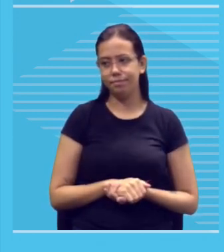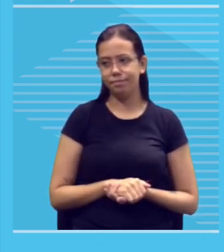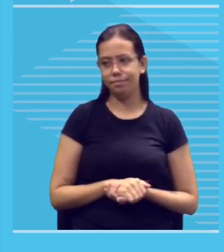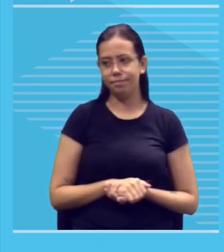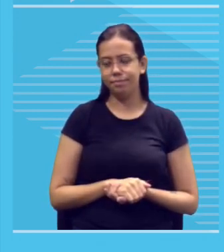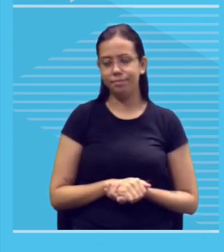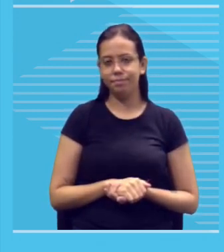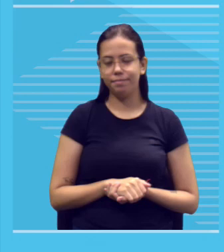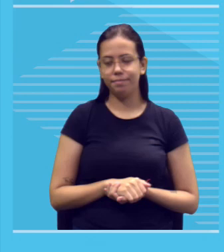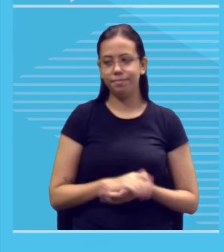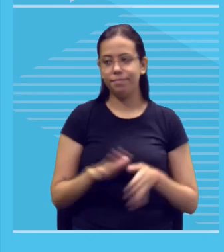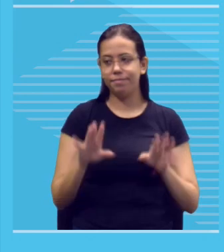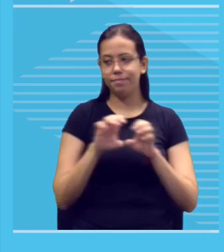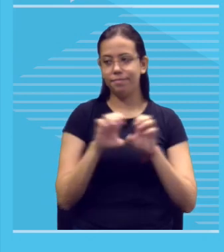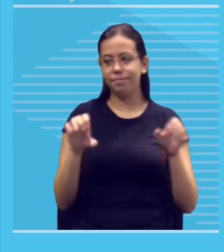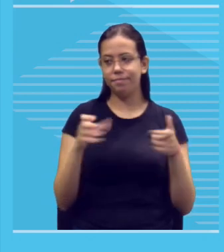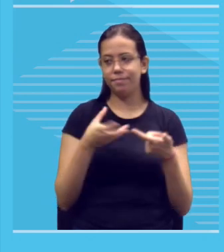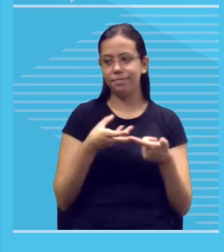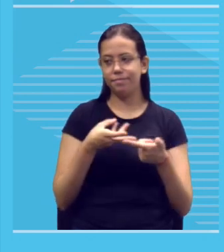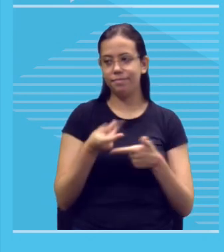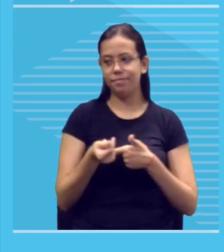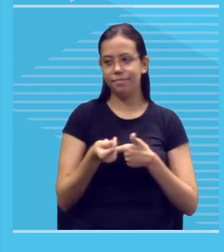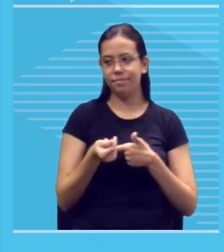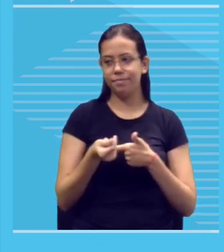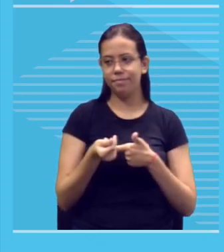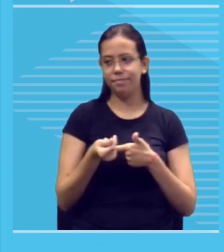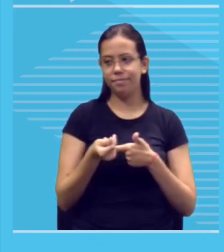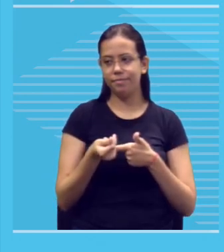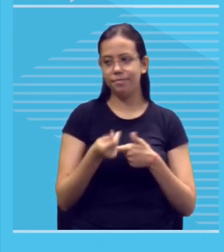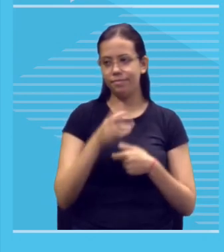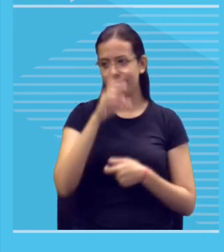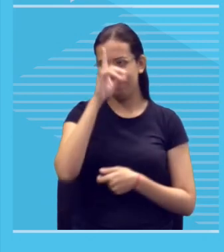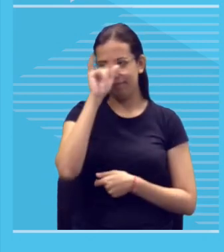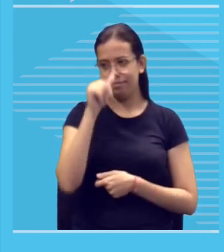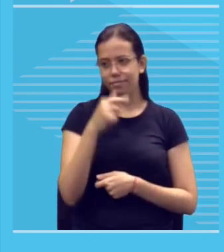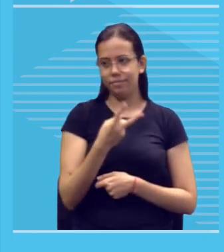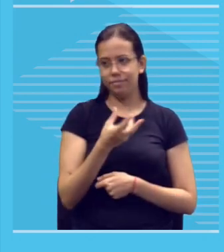expressões algébricas 26/10